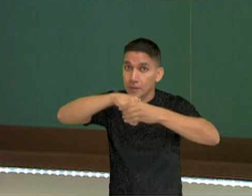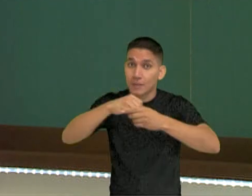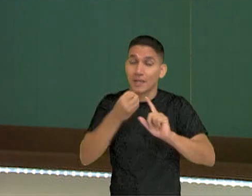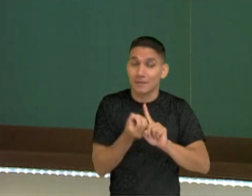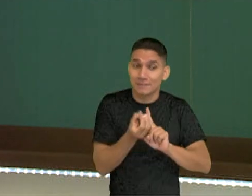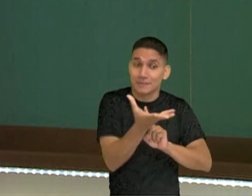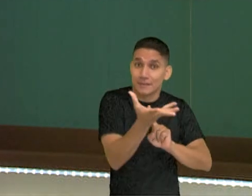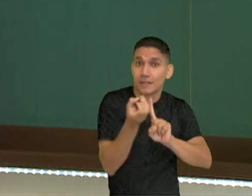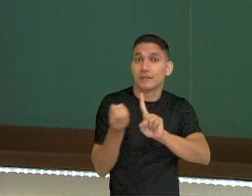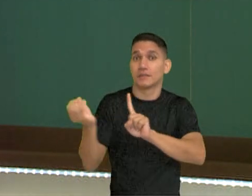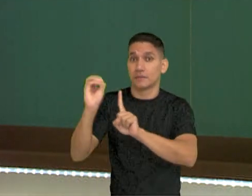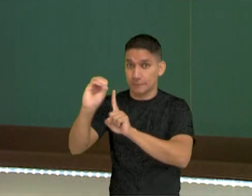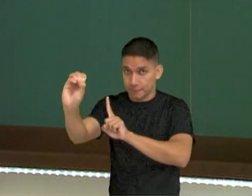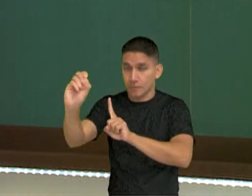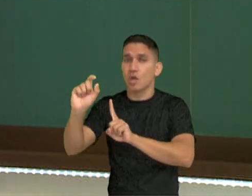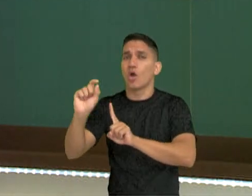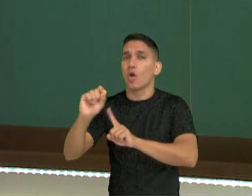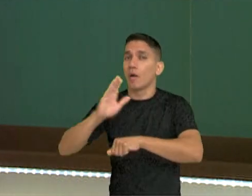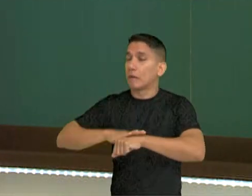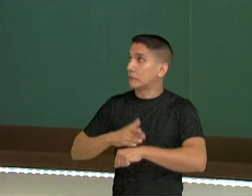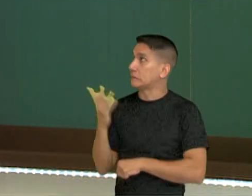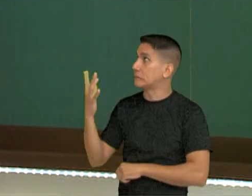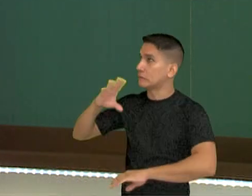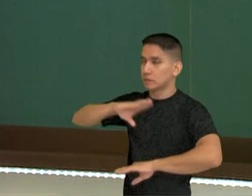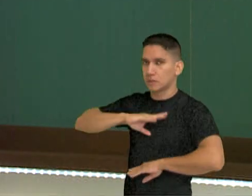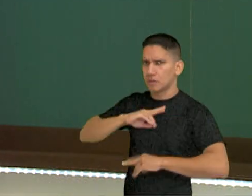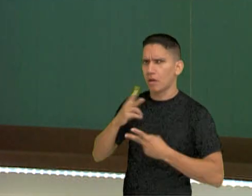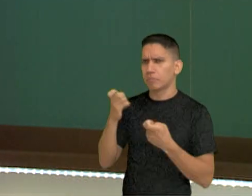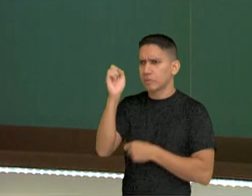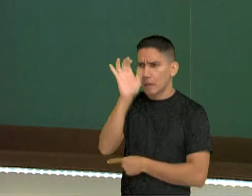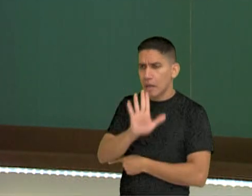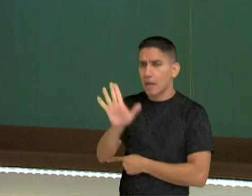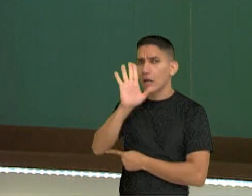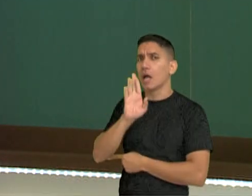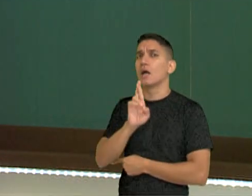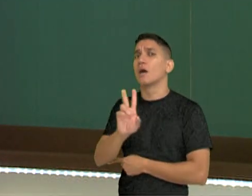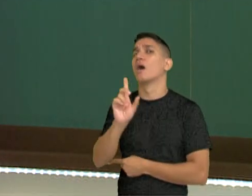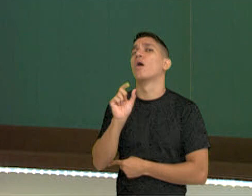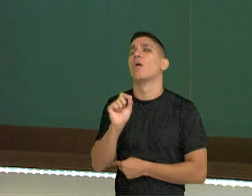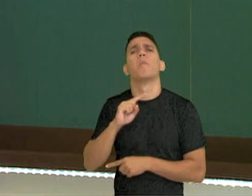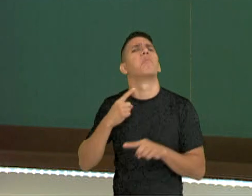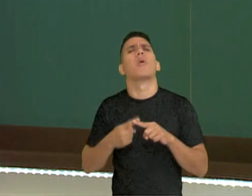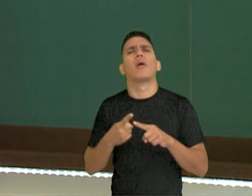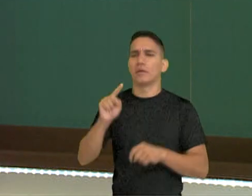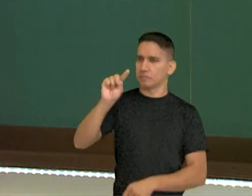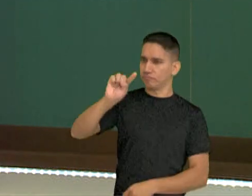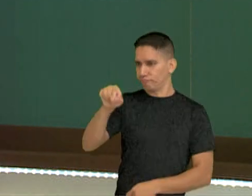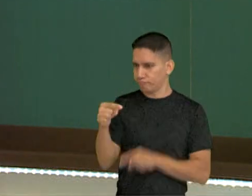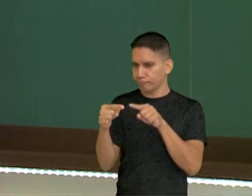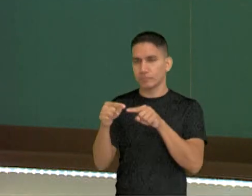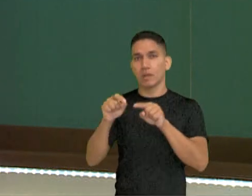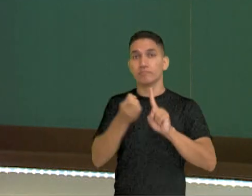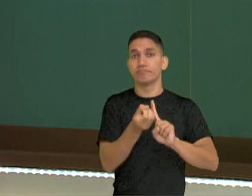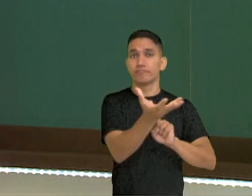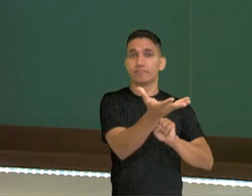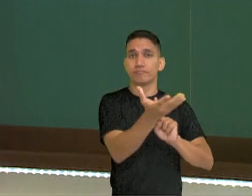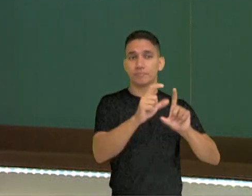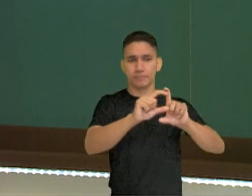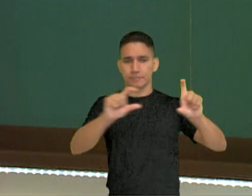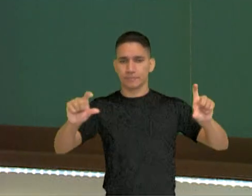e não verbal. Nesse caso, olhe a imagem e responda. Por que a vírgula foi usada na parte verbal da